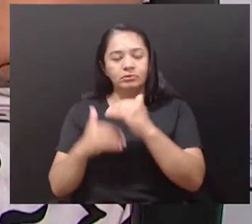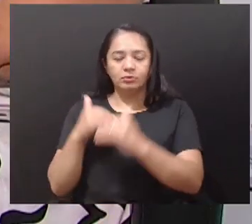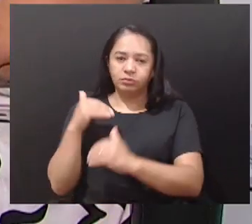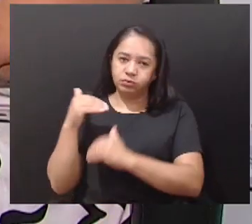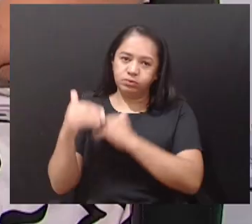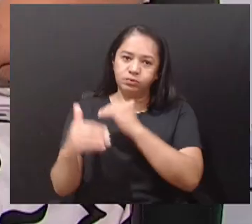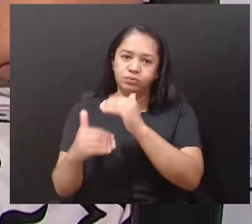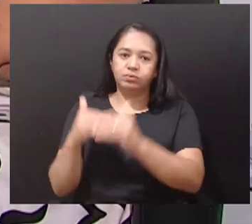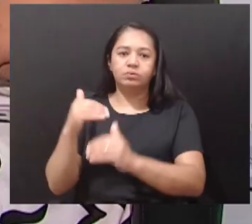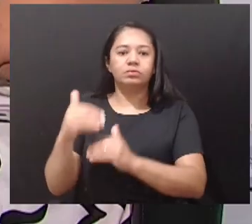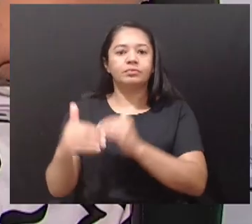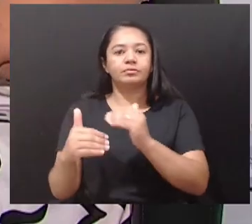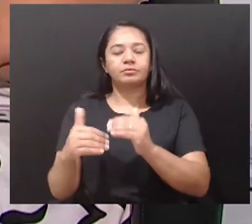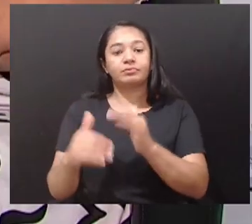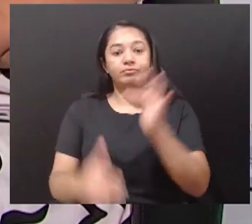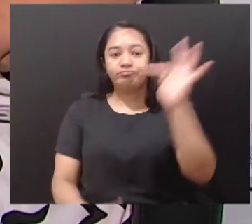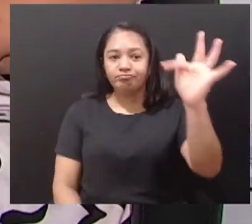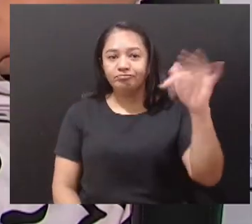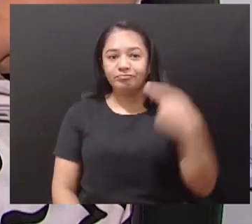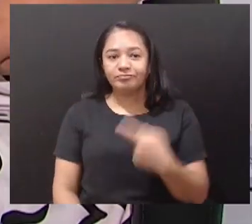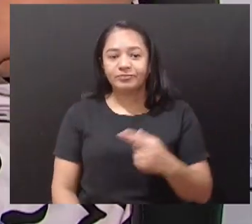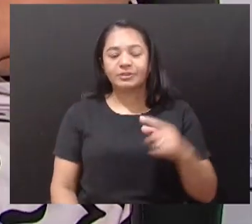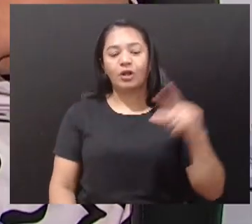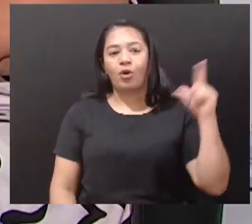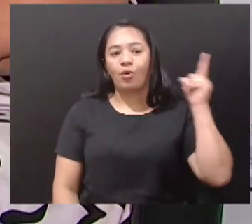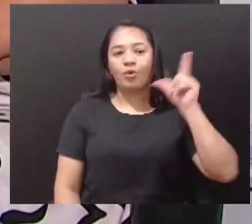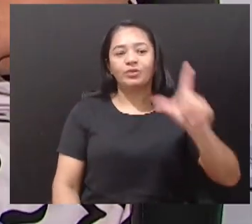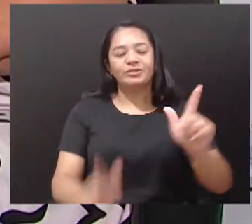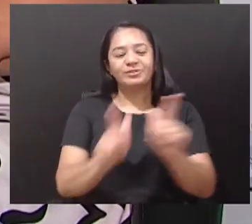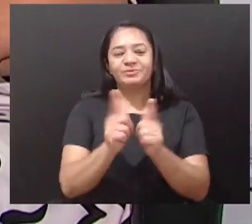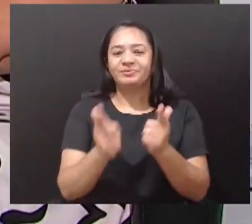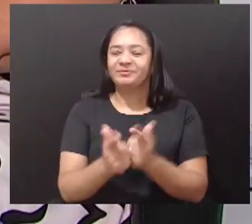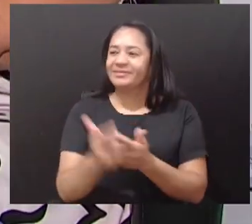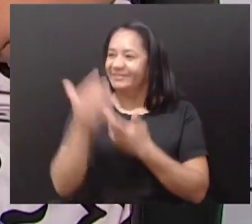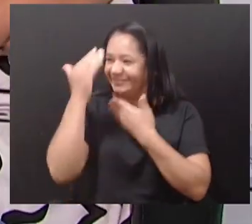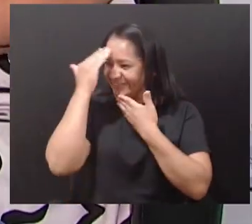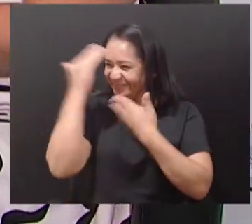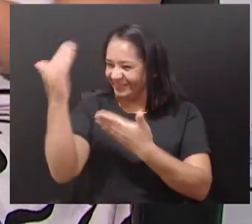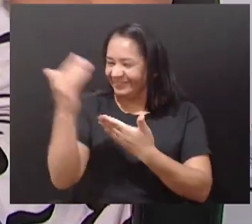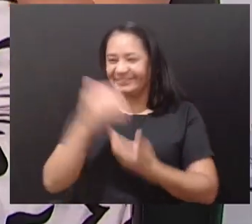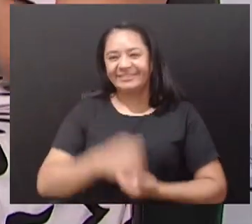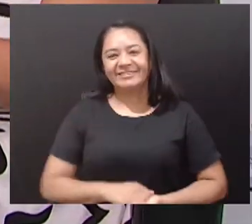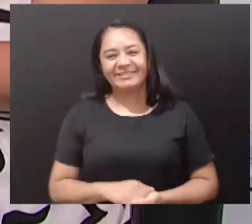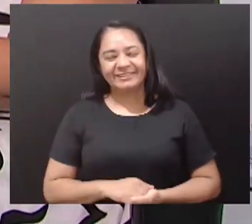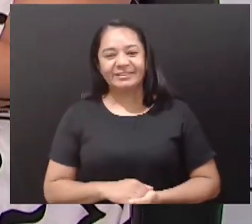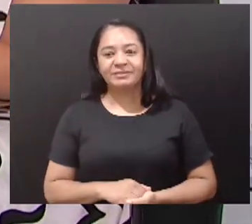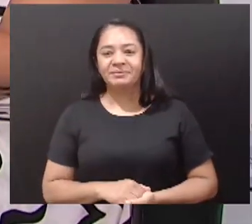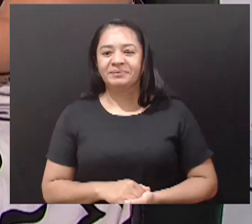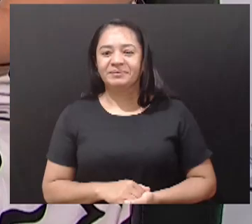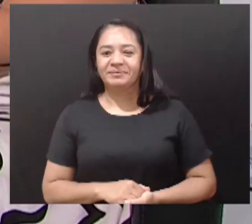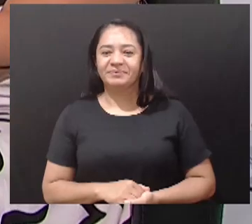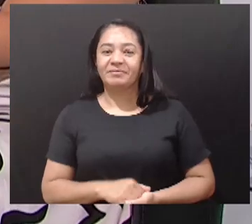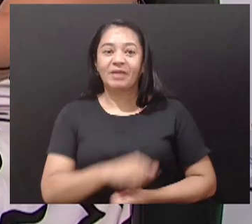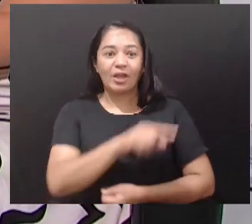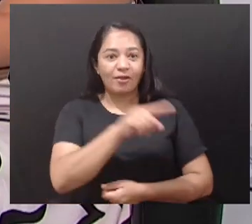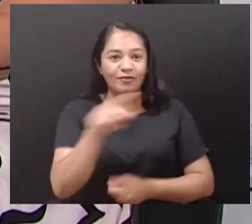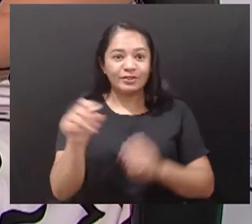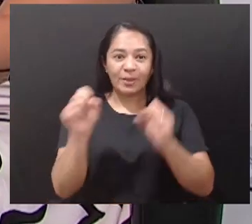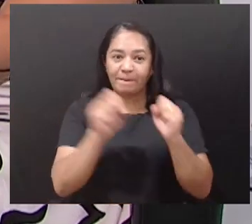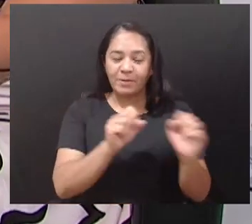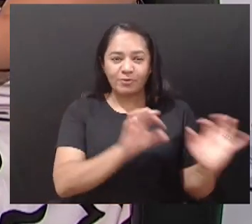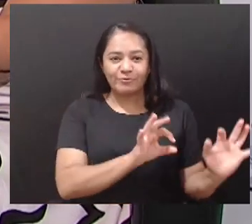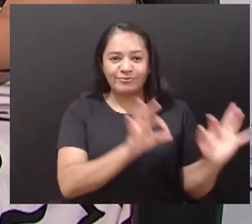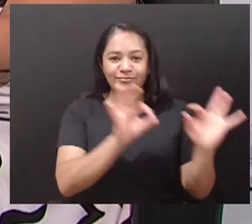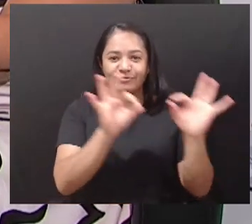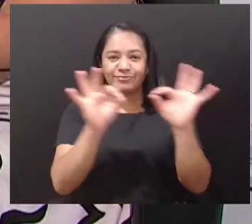de futuramente a gente sim ter uma equipe. Tá certo, então muito obrigada, viu? Eu que agradeço. Olha, e você pode acompanhar o Ser